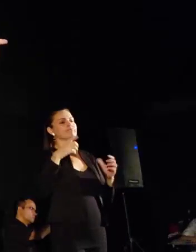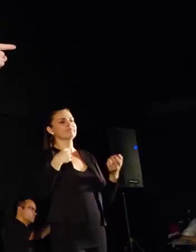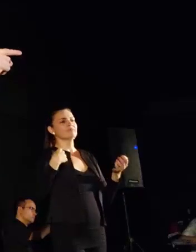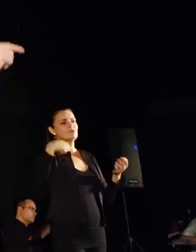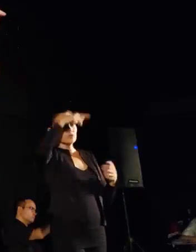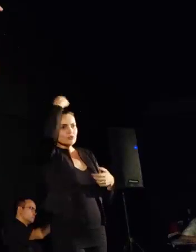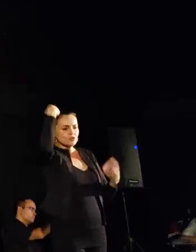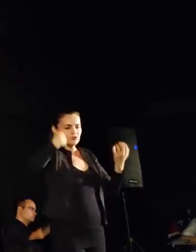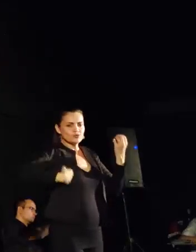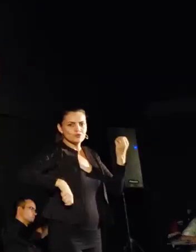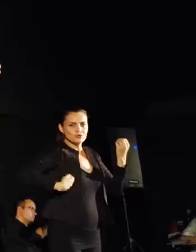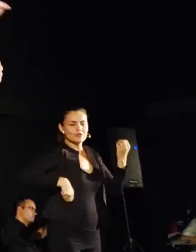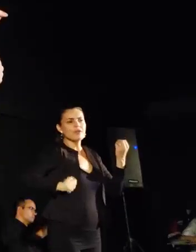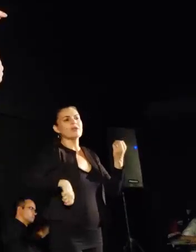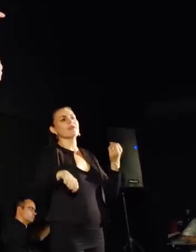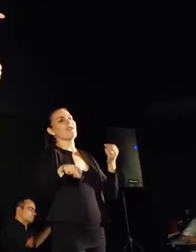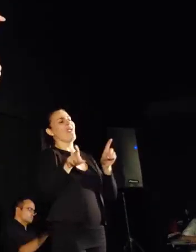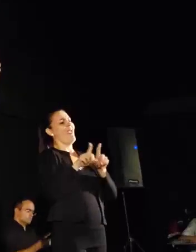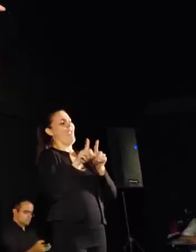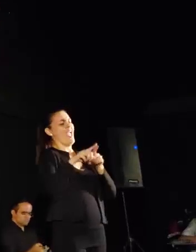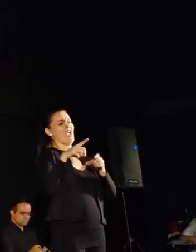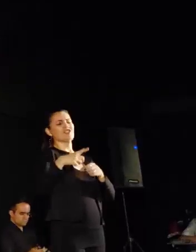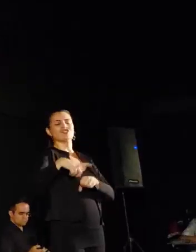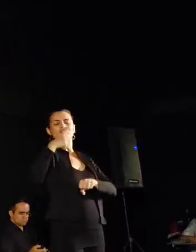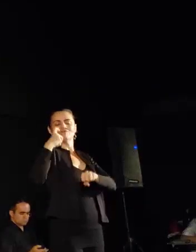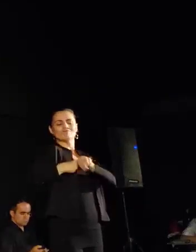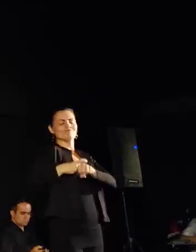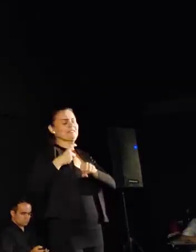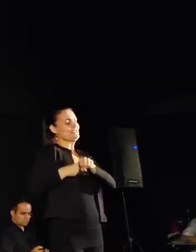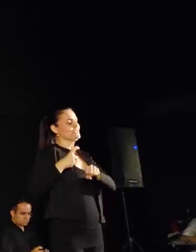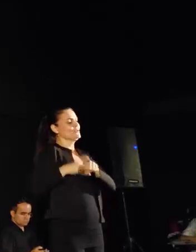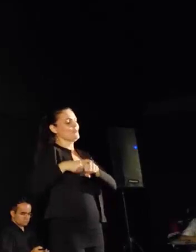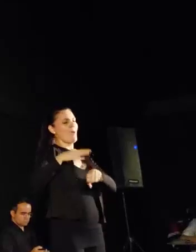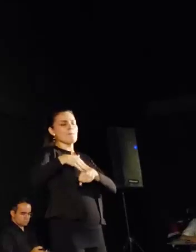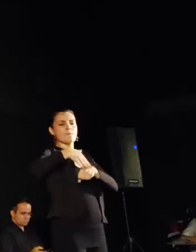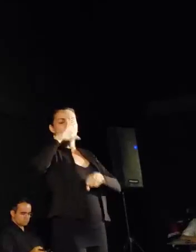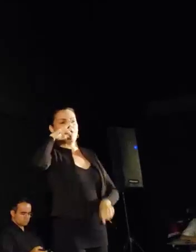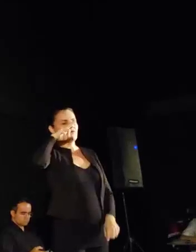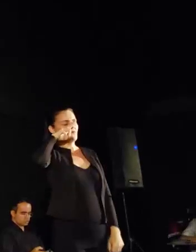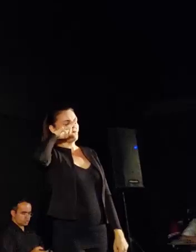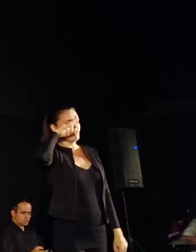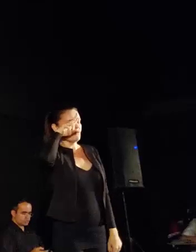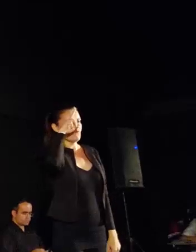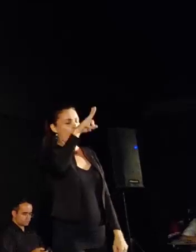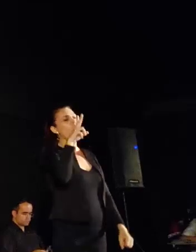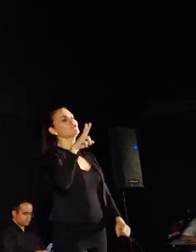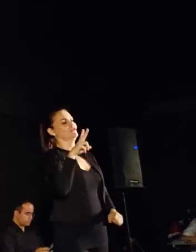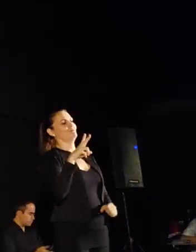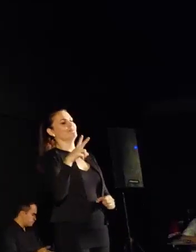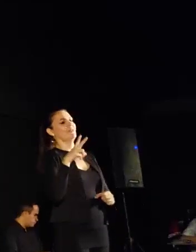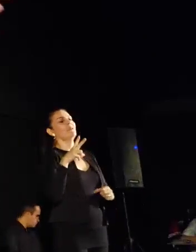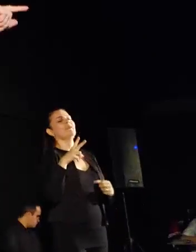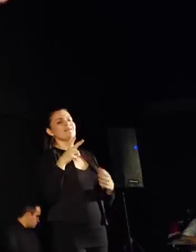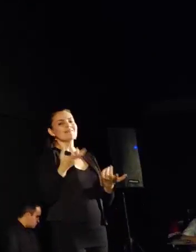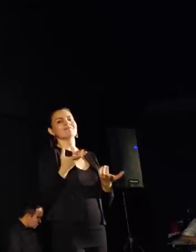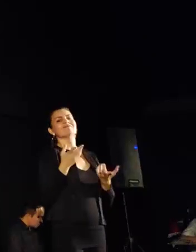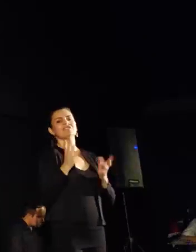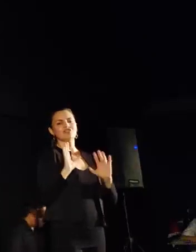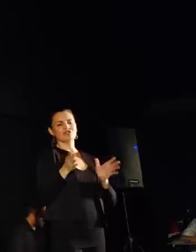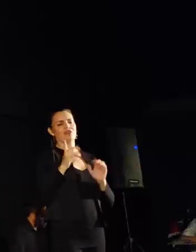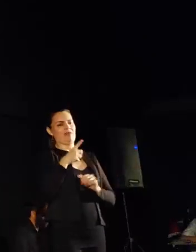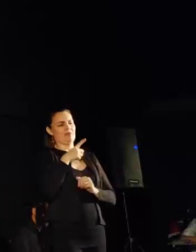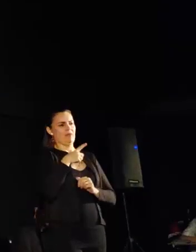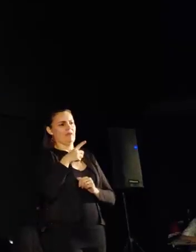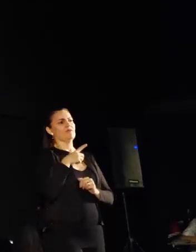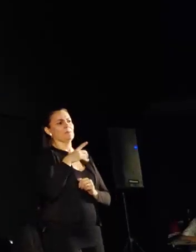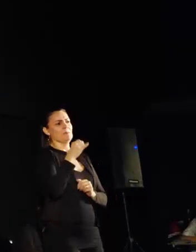uma das ditaduras mais brutais que a América Latina conheceu, certo? Onde você tem... Pinochet foi alguém que foi preso